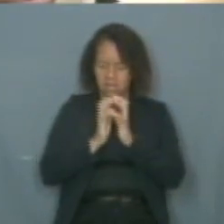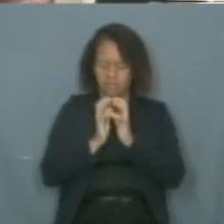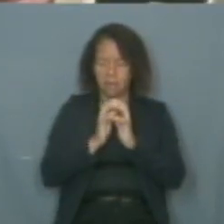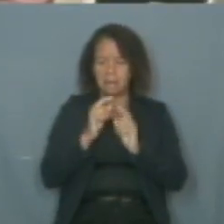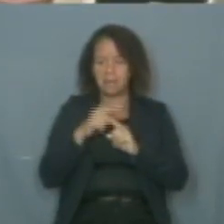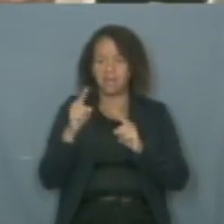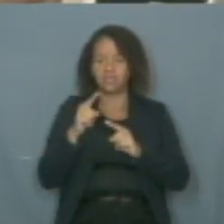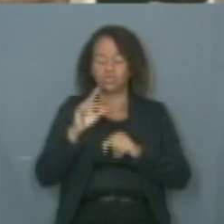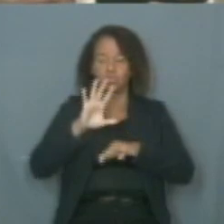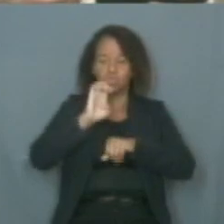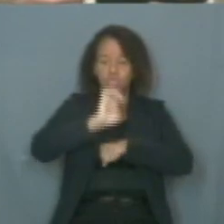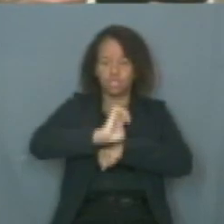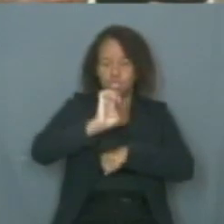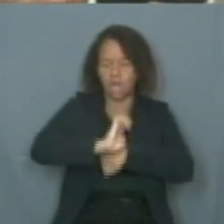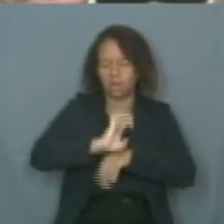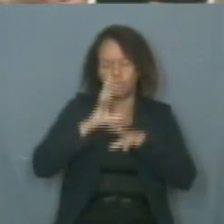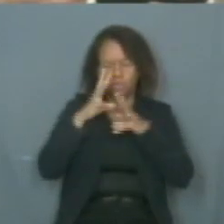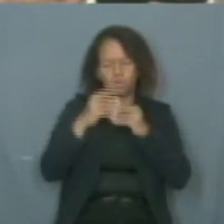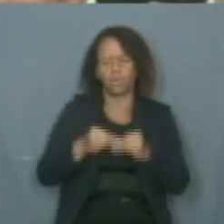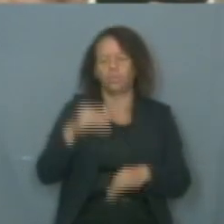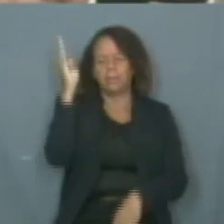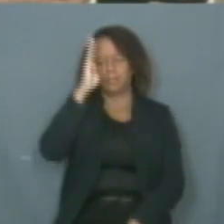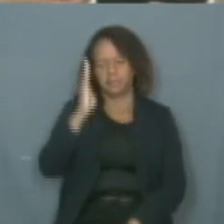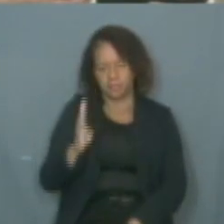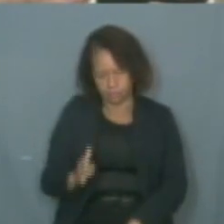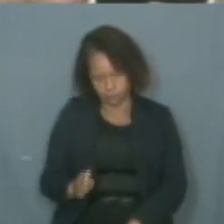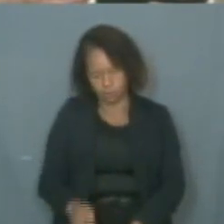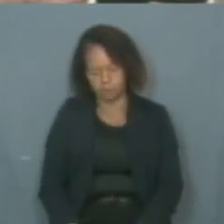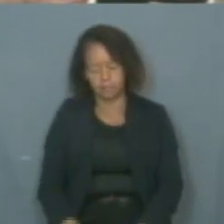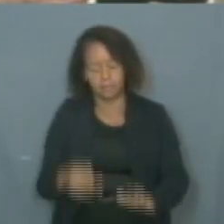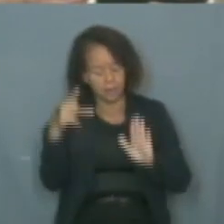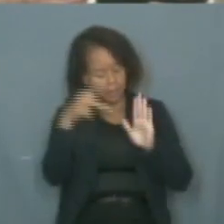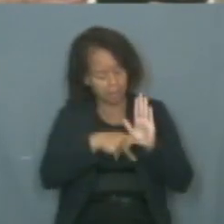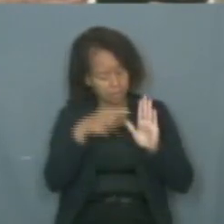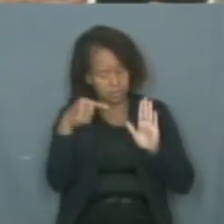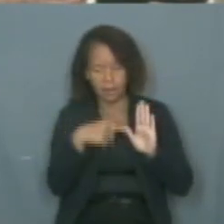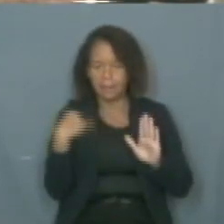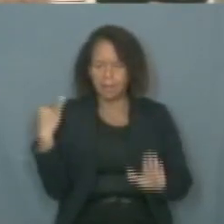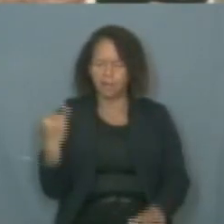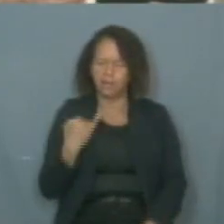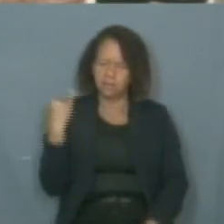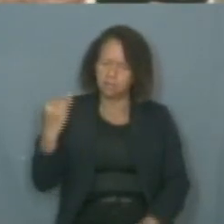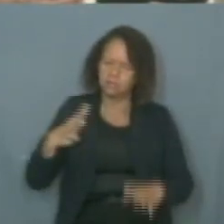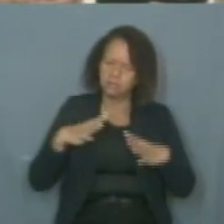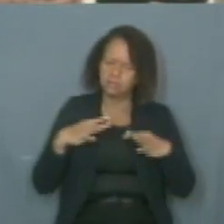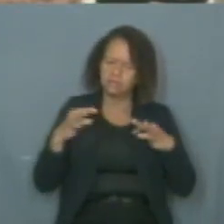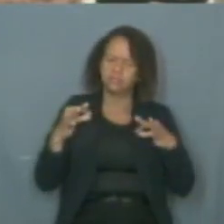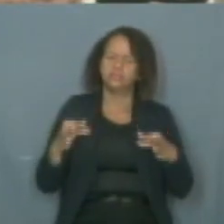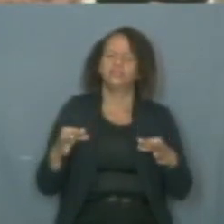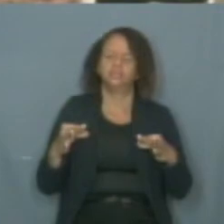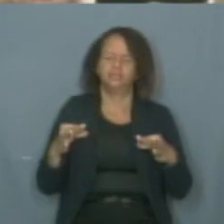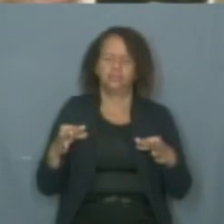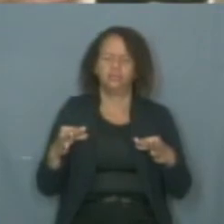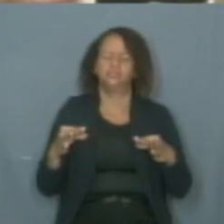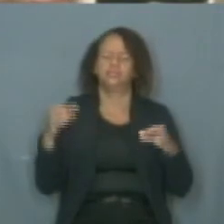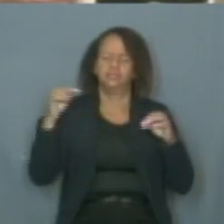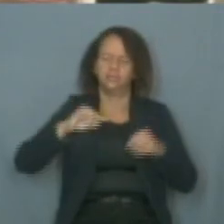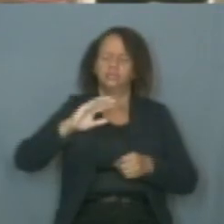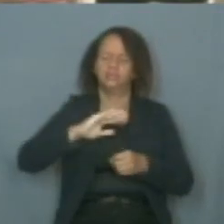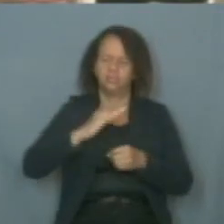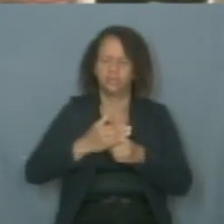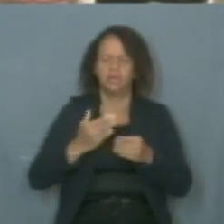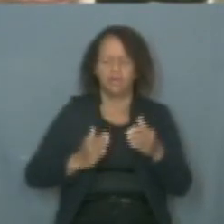mas do nosso estado e de todo o país. Então o projeto é muito importante e eu tenho convicção, vereador, que essa casa